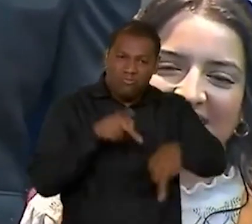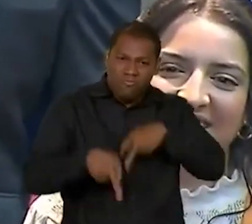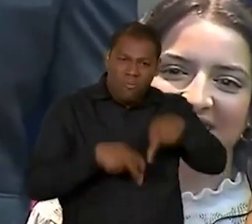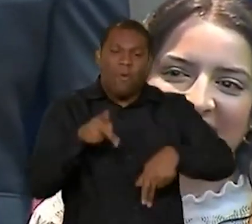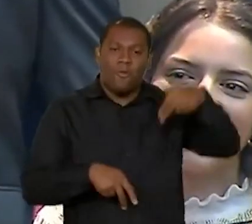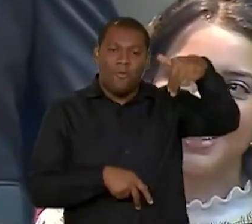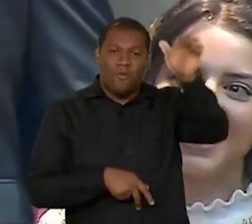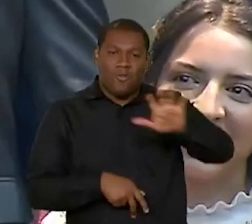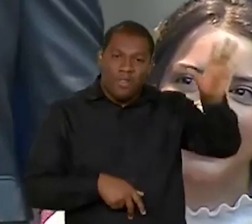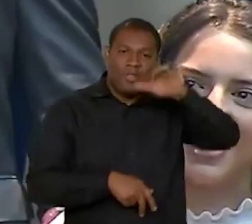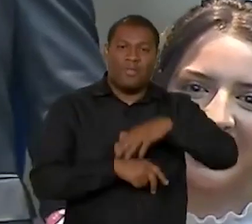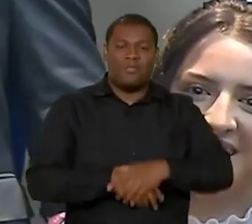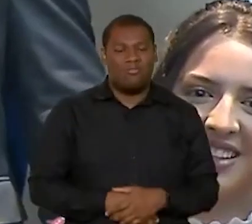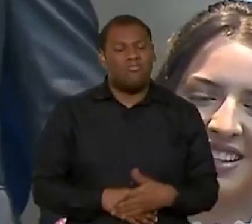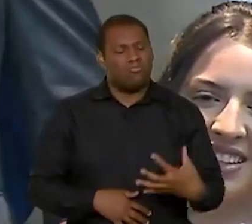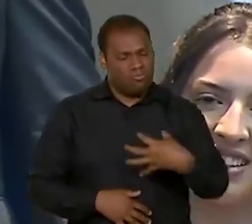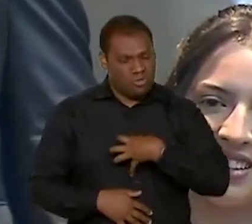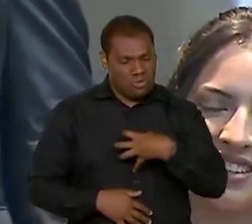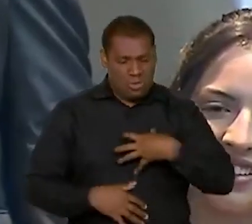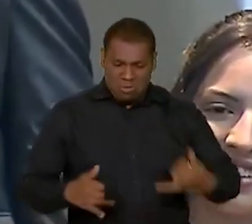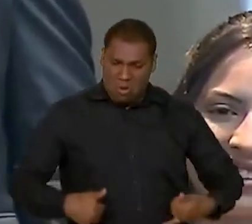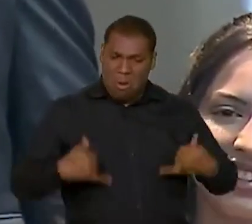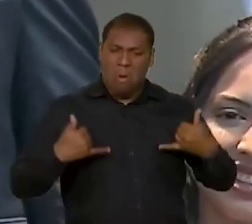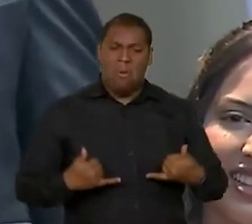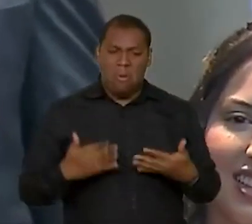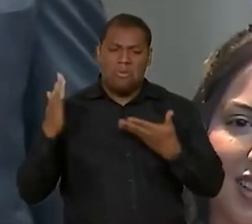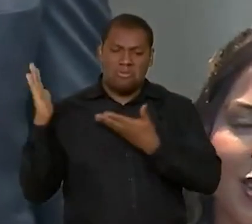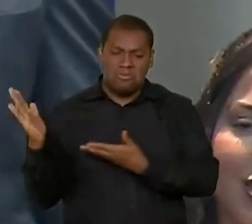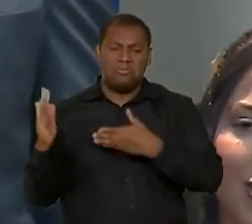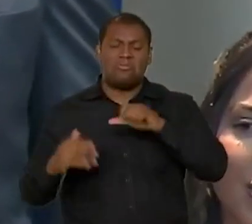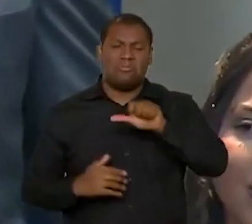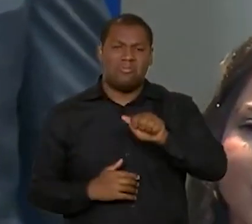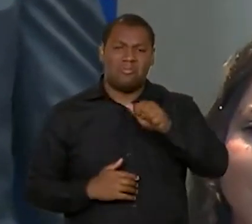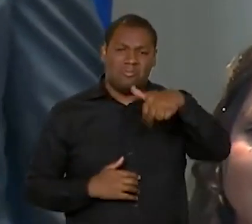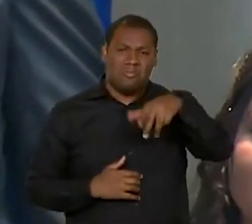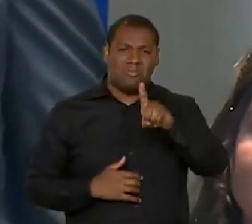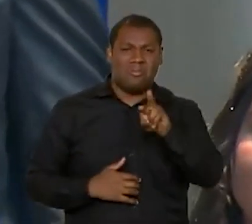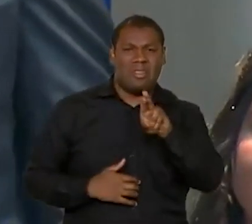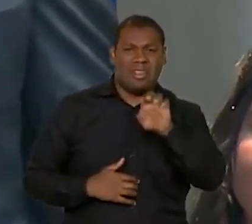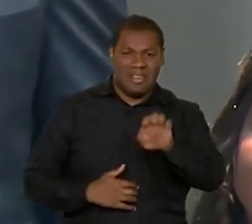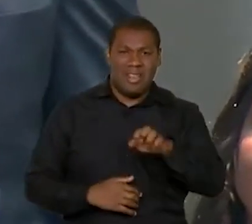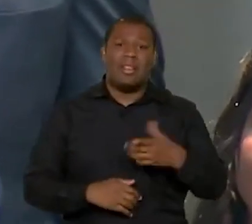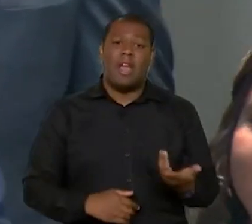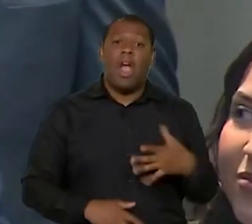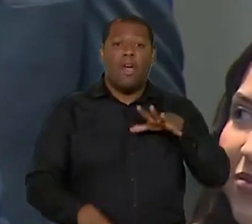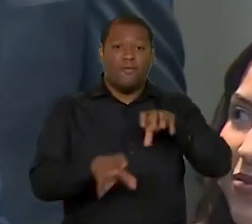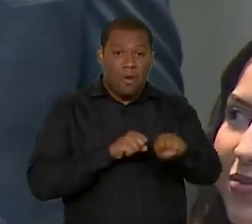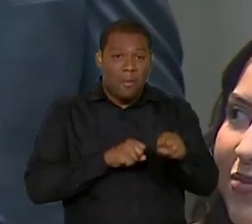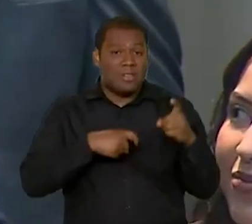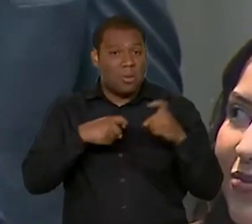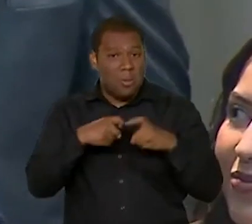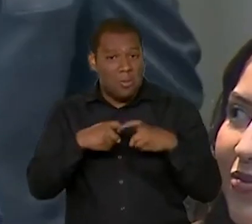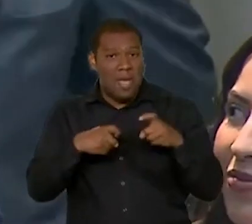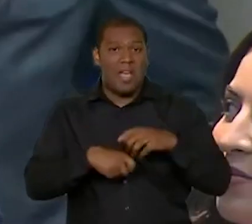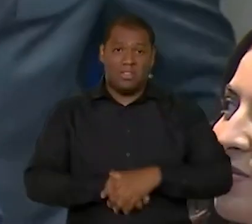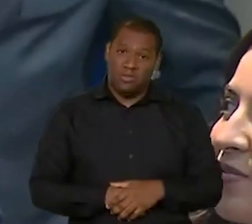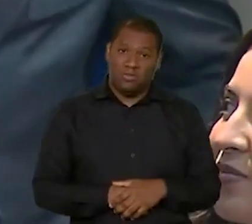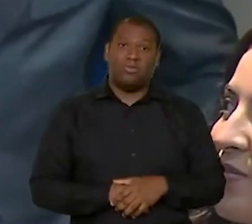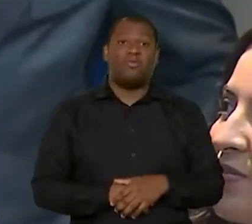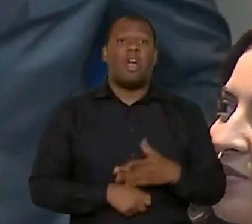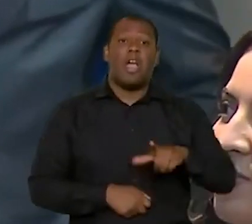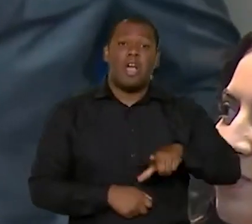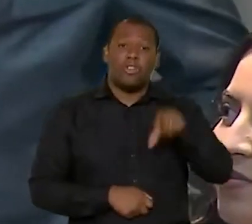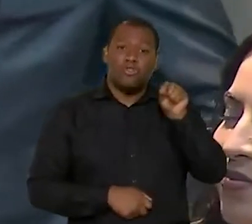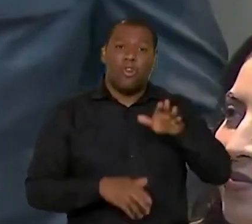tenho sim orgulho de ser o André Fufuca, que dentre muitos caminhos que poderia seguir, já que sou médico de formação, escolhi estar na política,